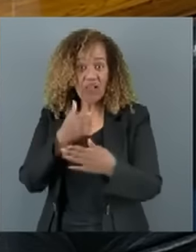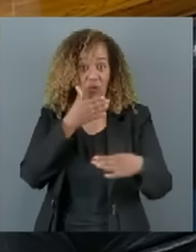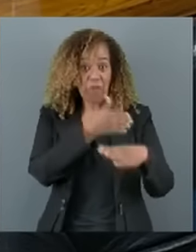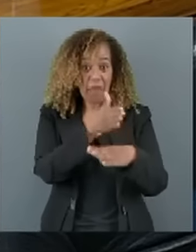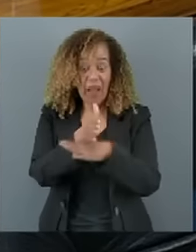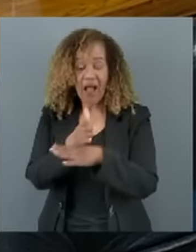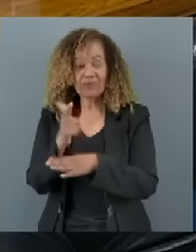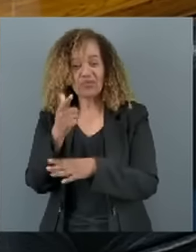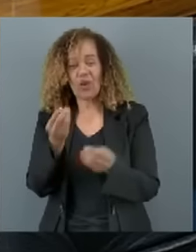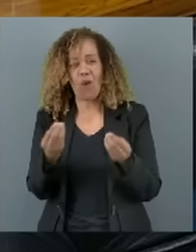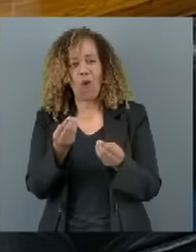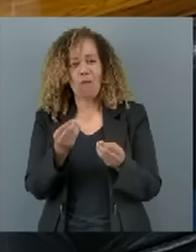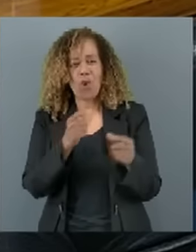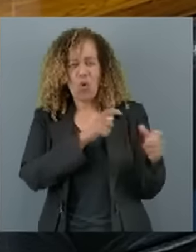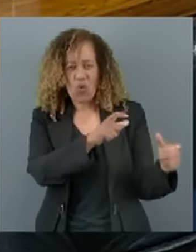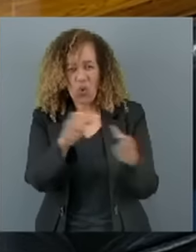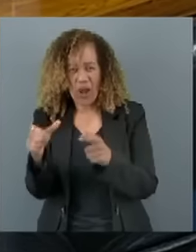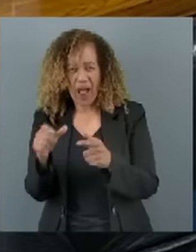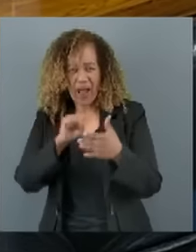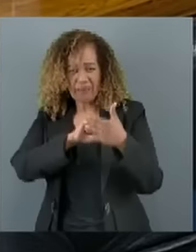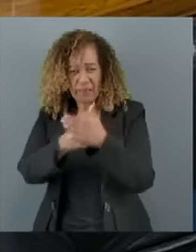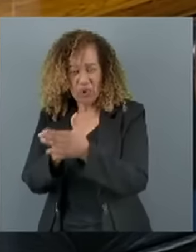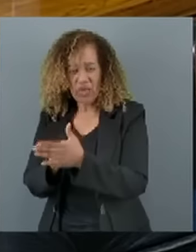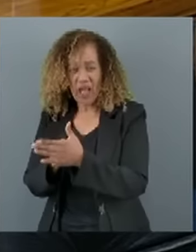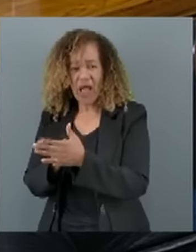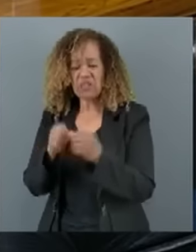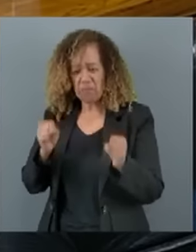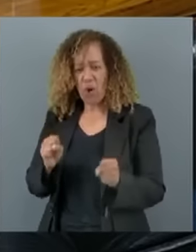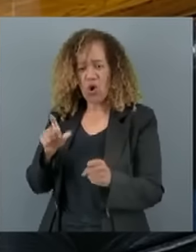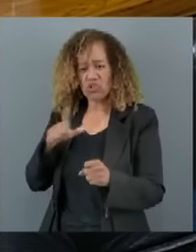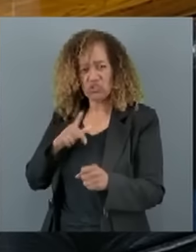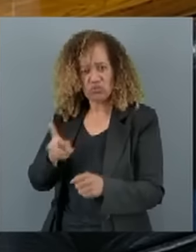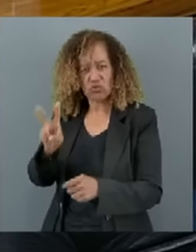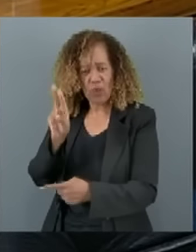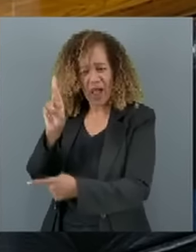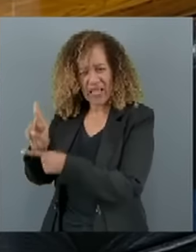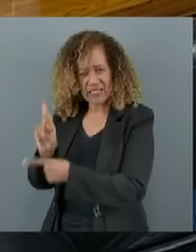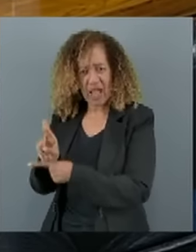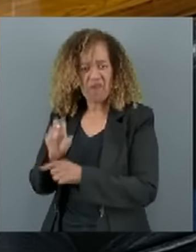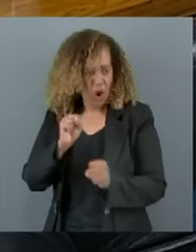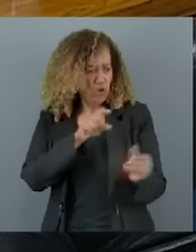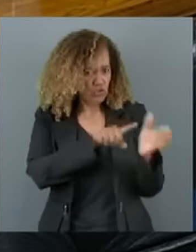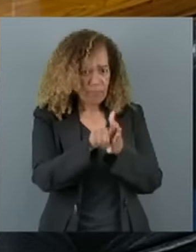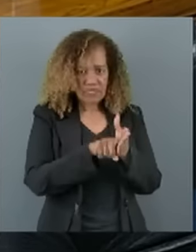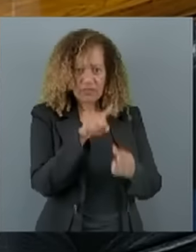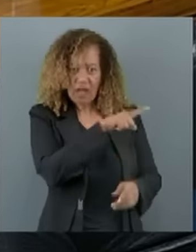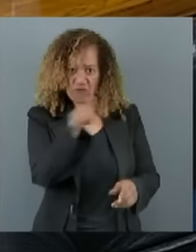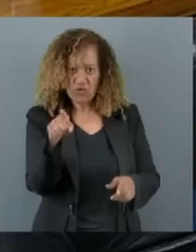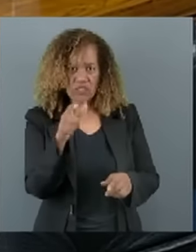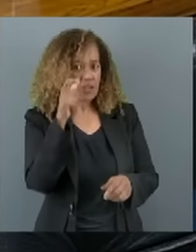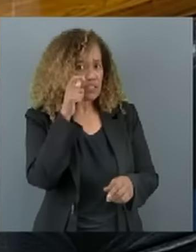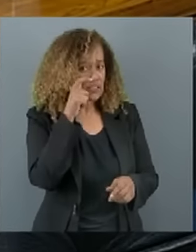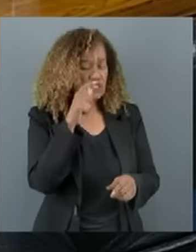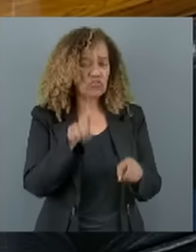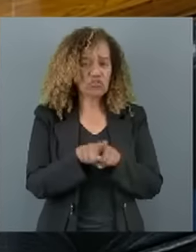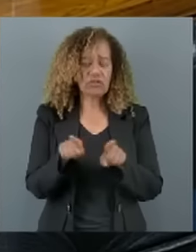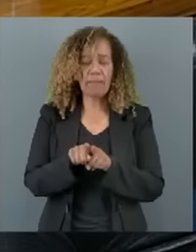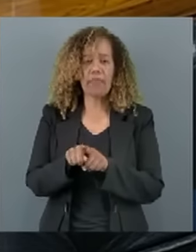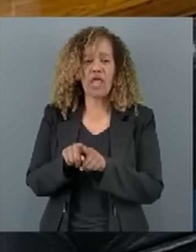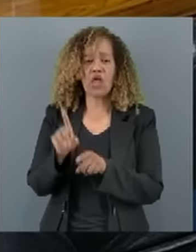aqueles lugares que não estão em reservas podem pesquisar por favor quem nos assiste um promotor publicou um texto